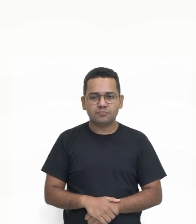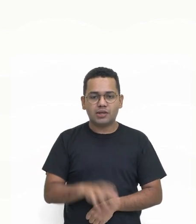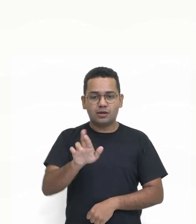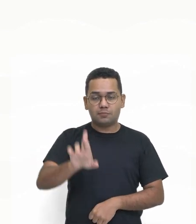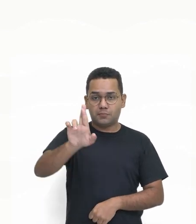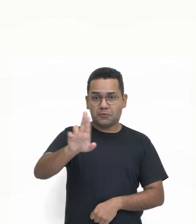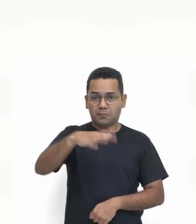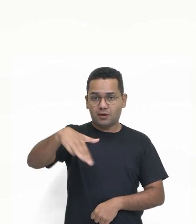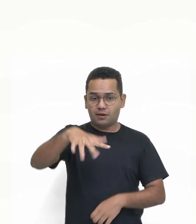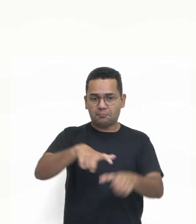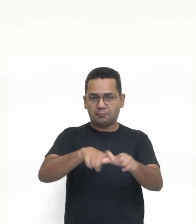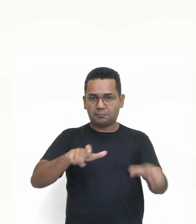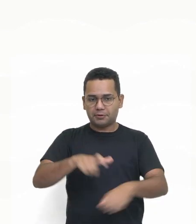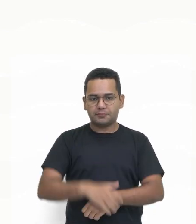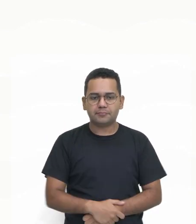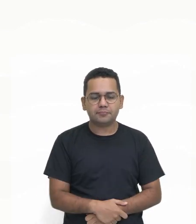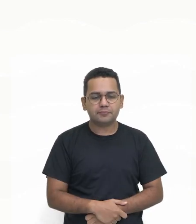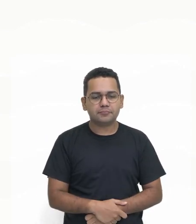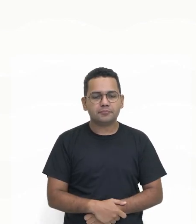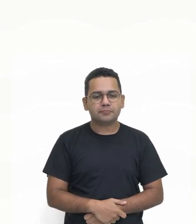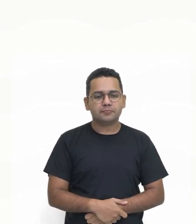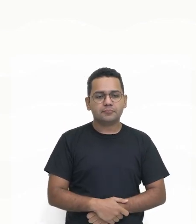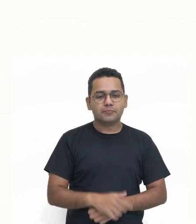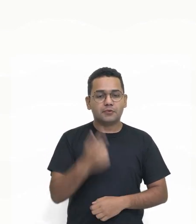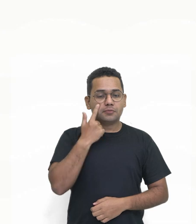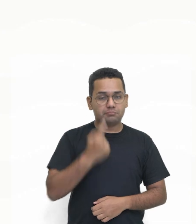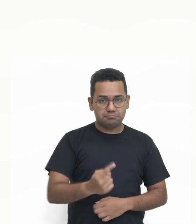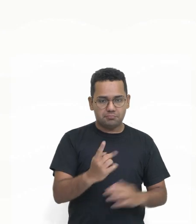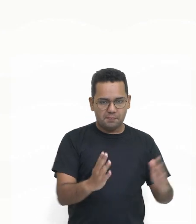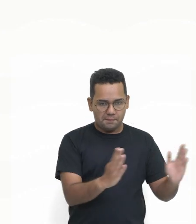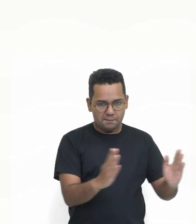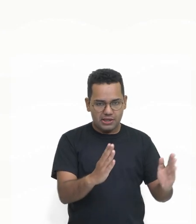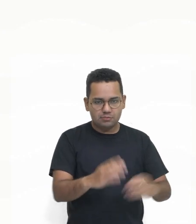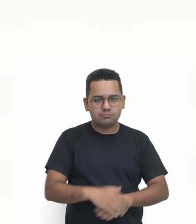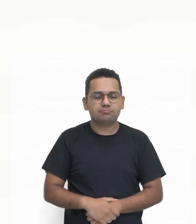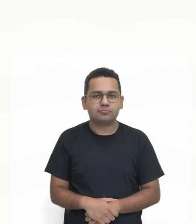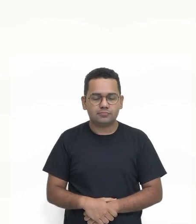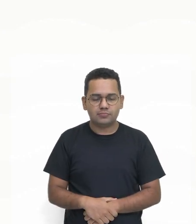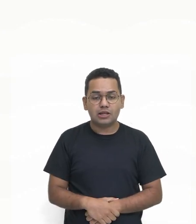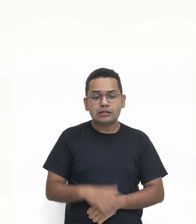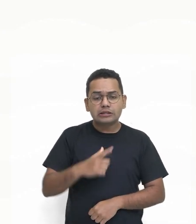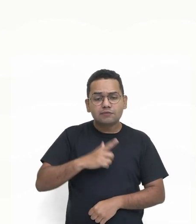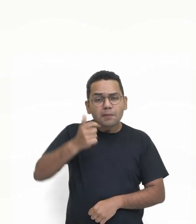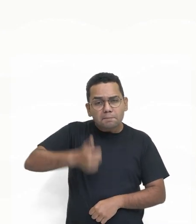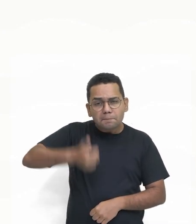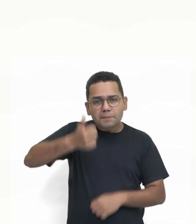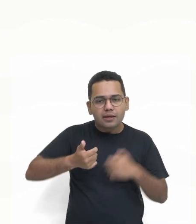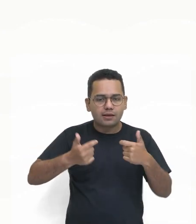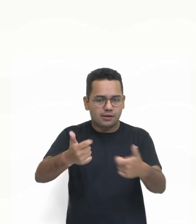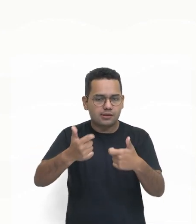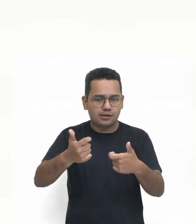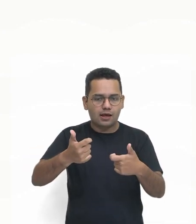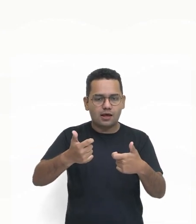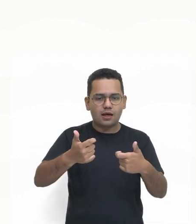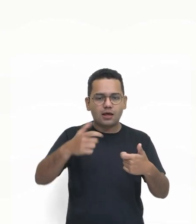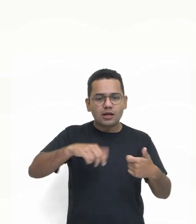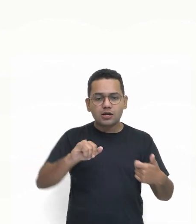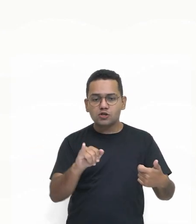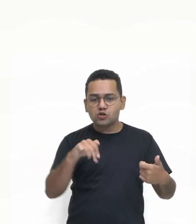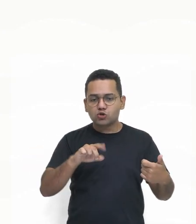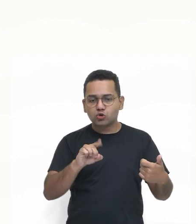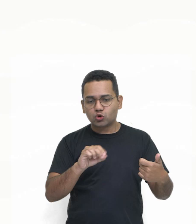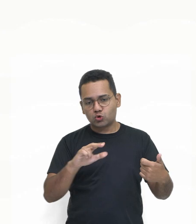a independência do Vietnã. Entre 1946 e 1954, nós temos a Primeira Guerra da